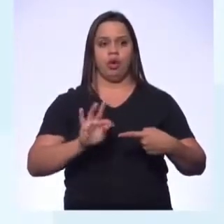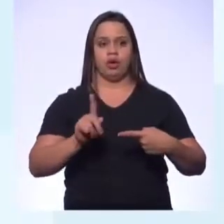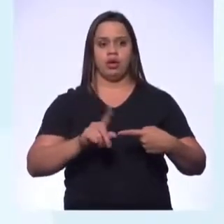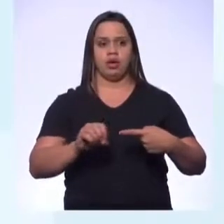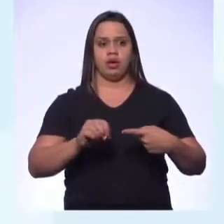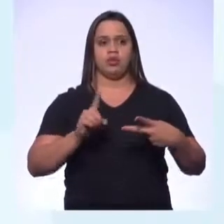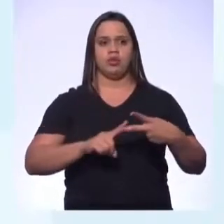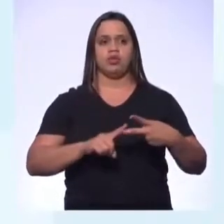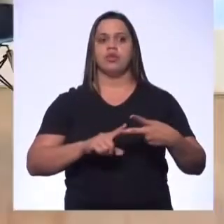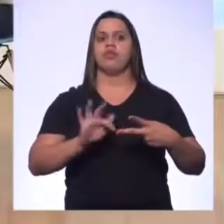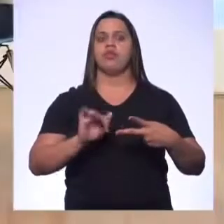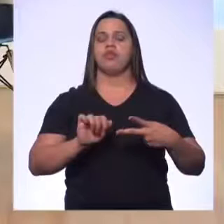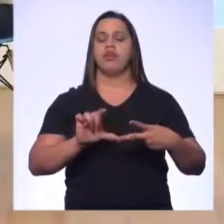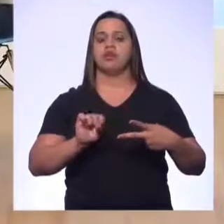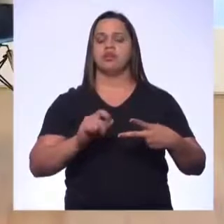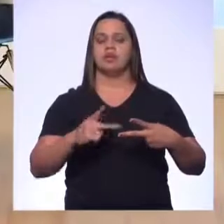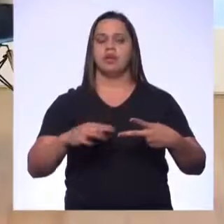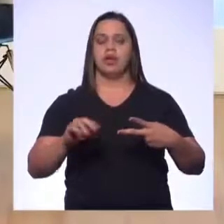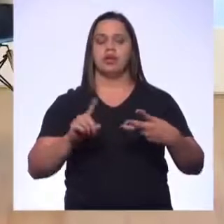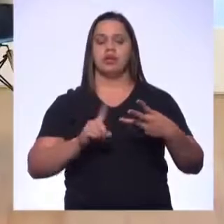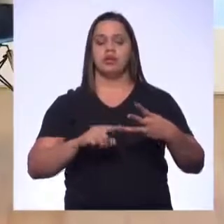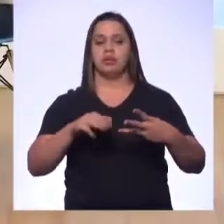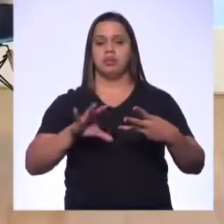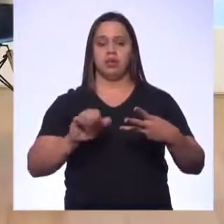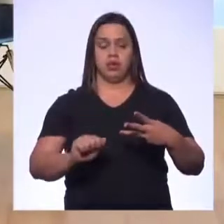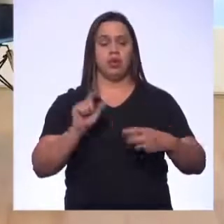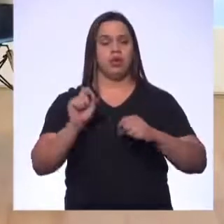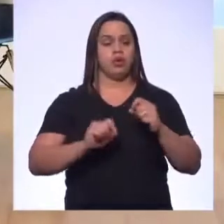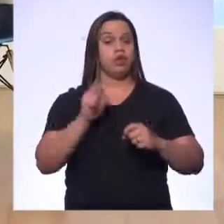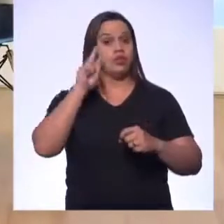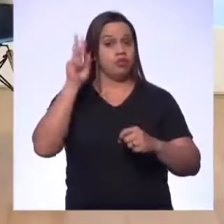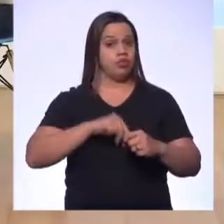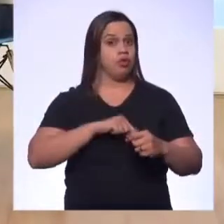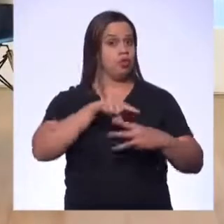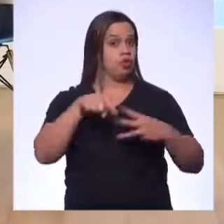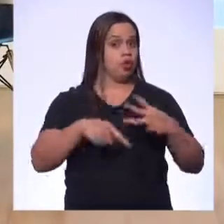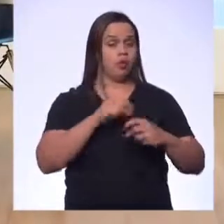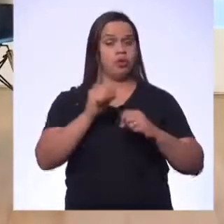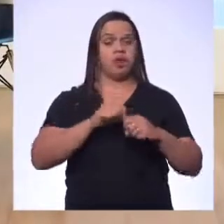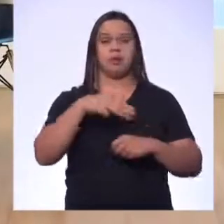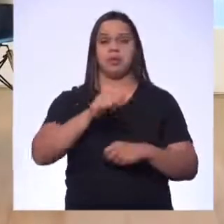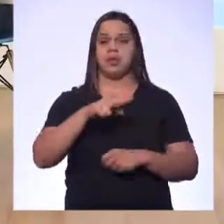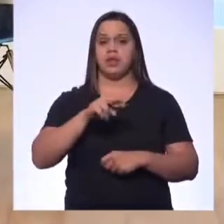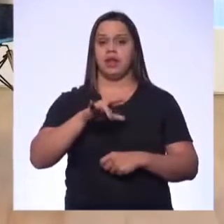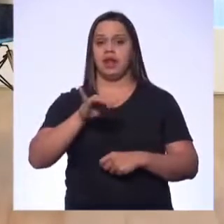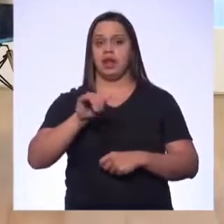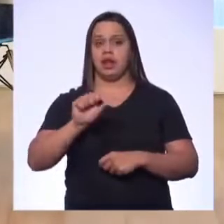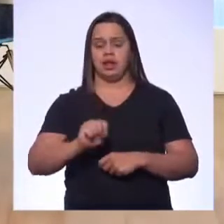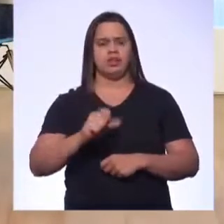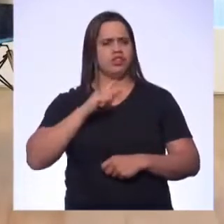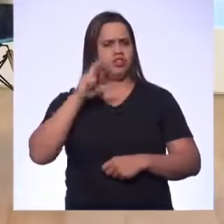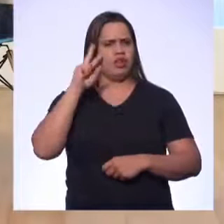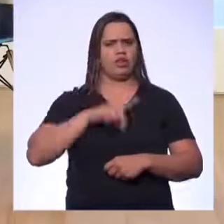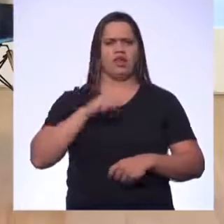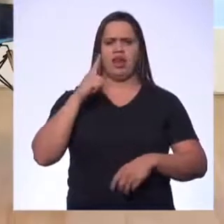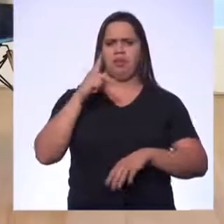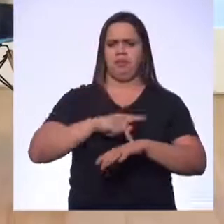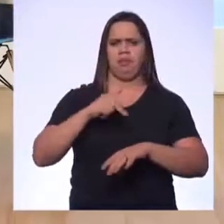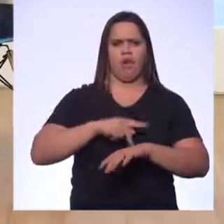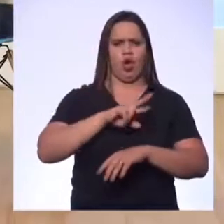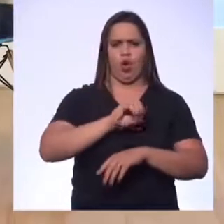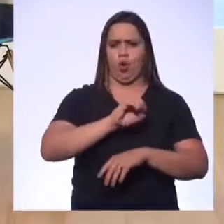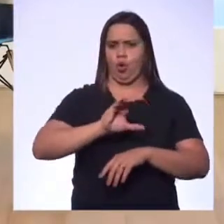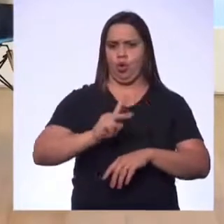mica. Ambos que a gente falou aí, eles são minerais. Então, nós temos rochas que têm vários minerais, como tem